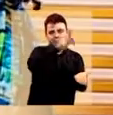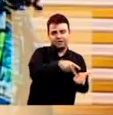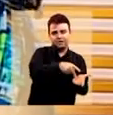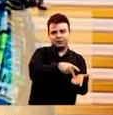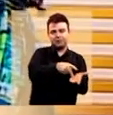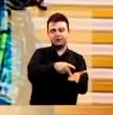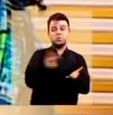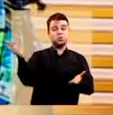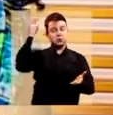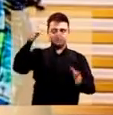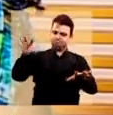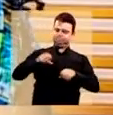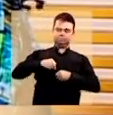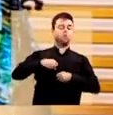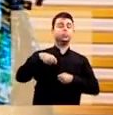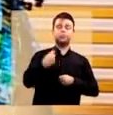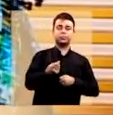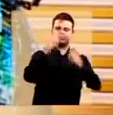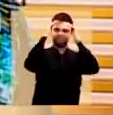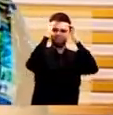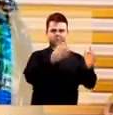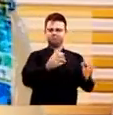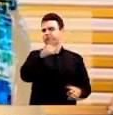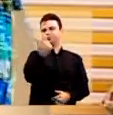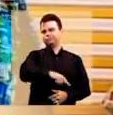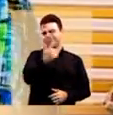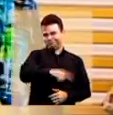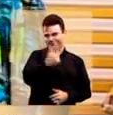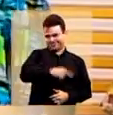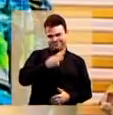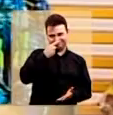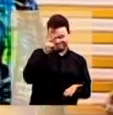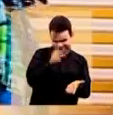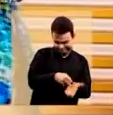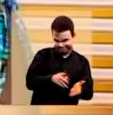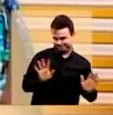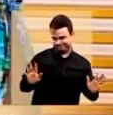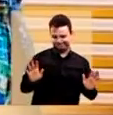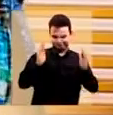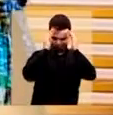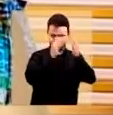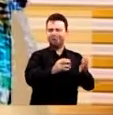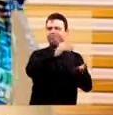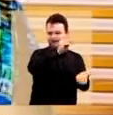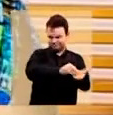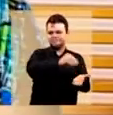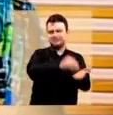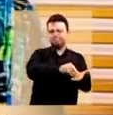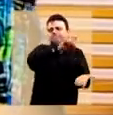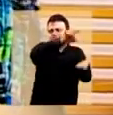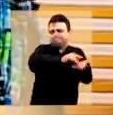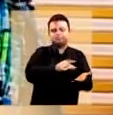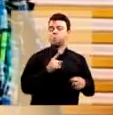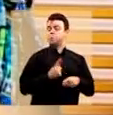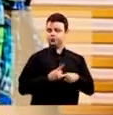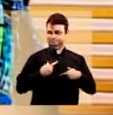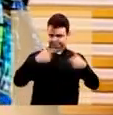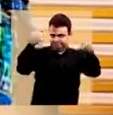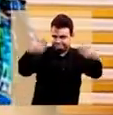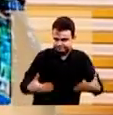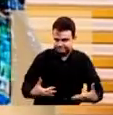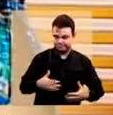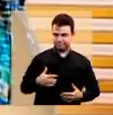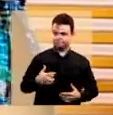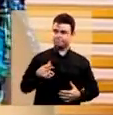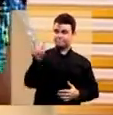simples, apropriação cultural eu chamo de falta de respeito. Por que é uma falta de respeito? Porque você utiliza